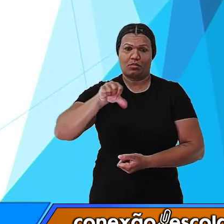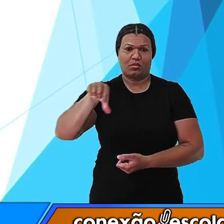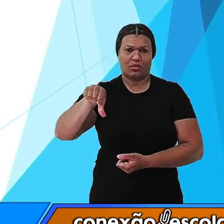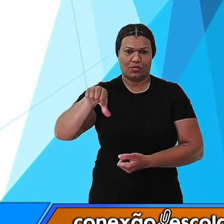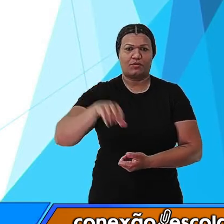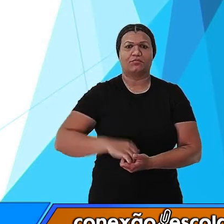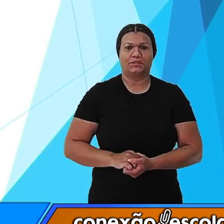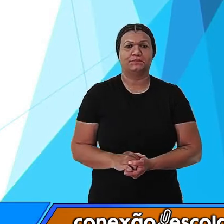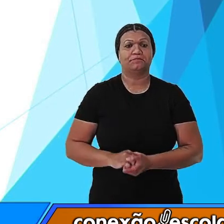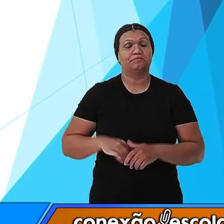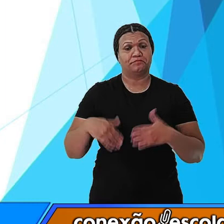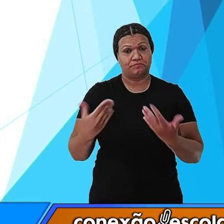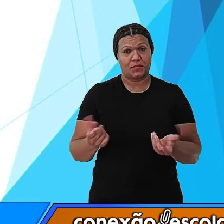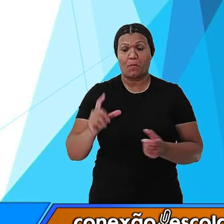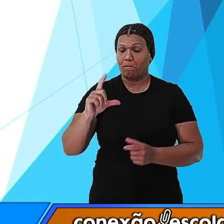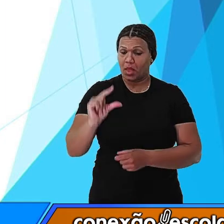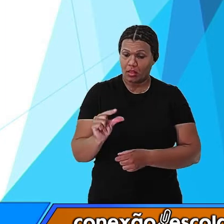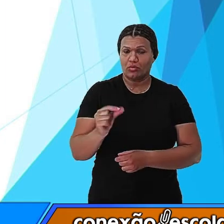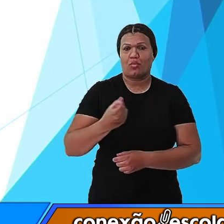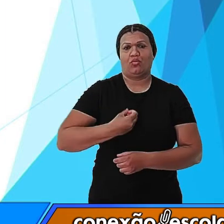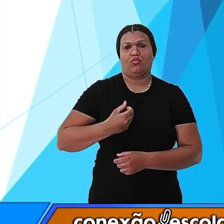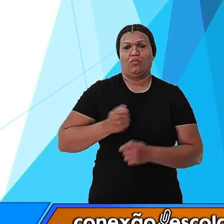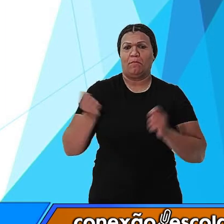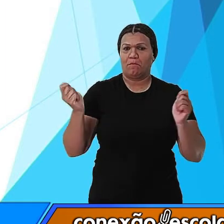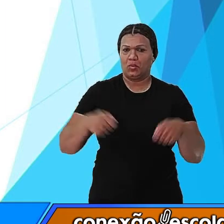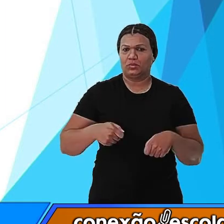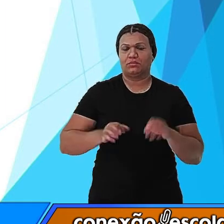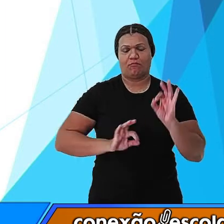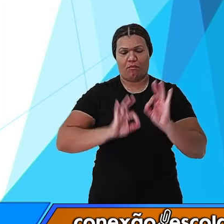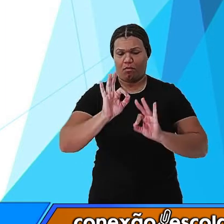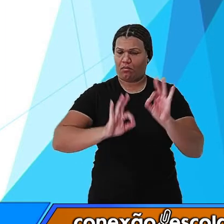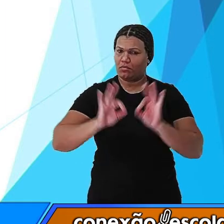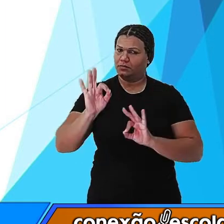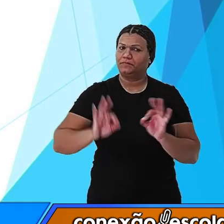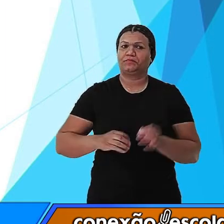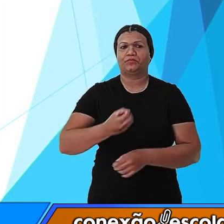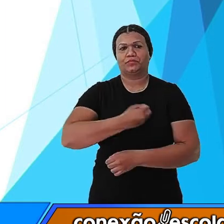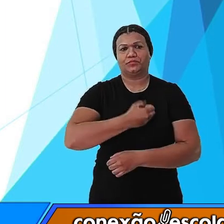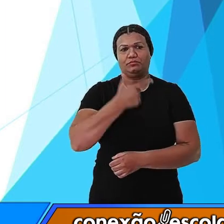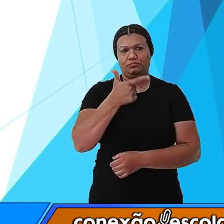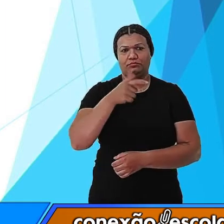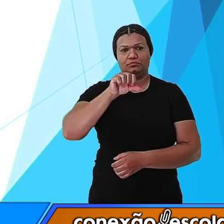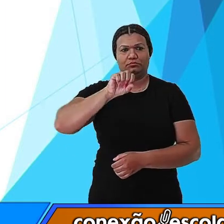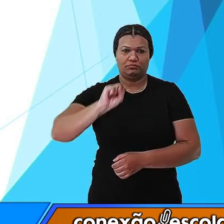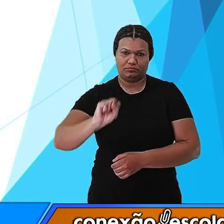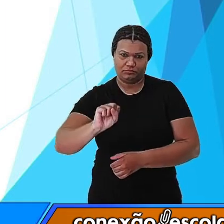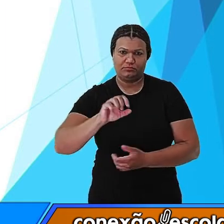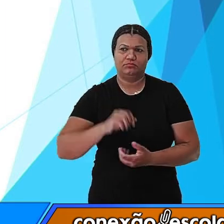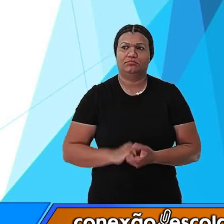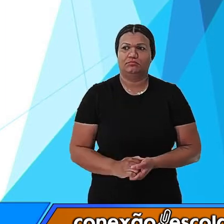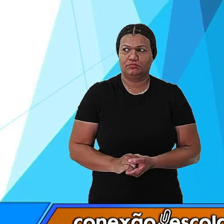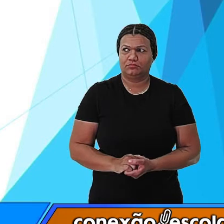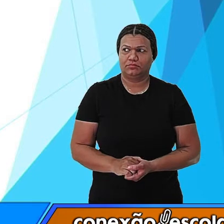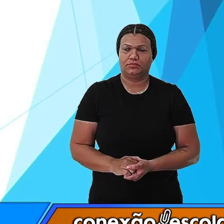289. Então esse é o menor número que poderíamos formar com os algarismos 2, 9 e